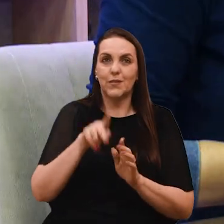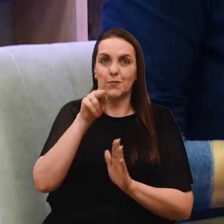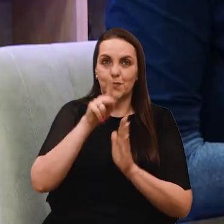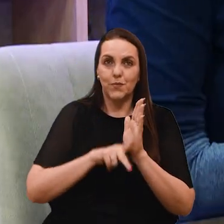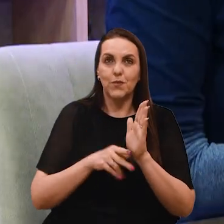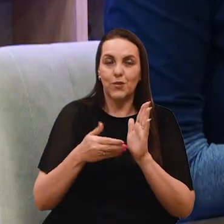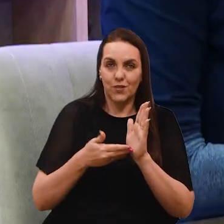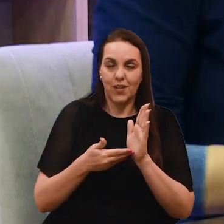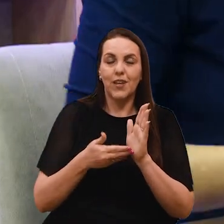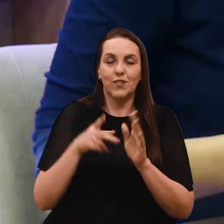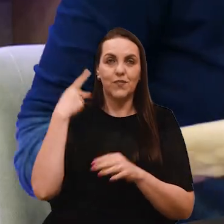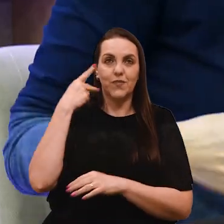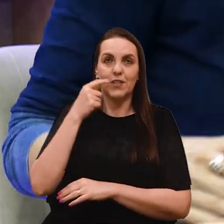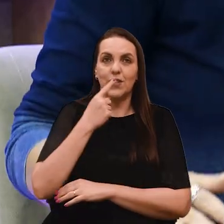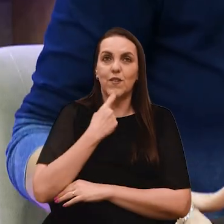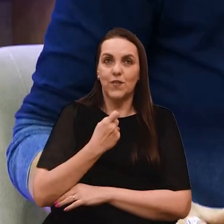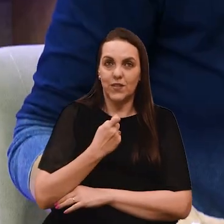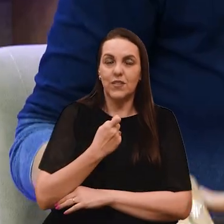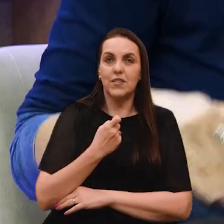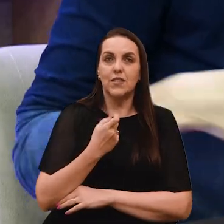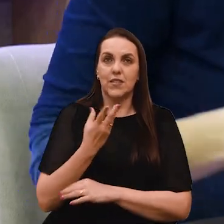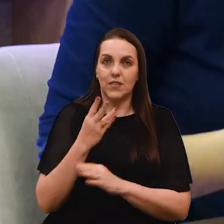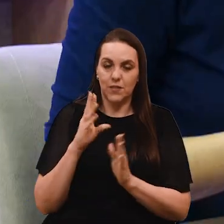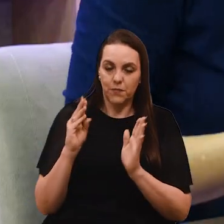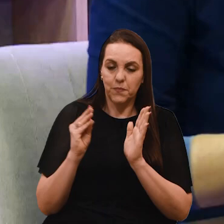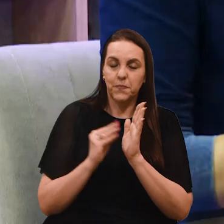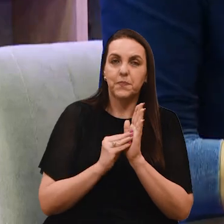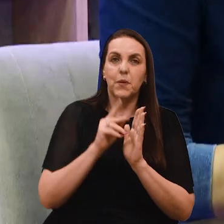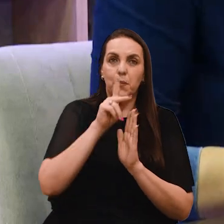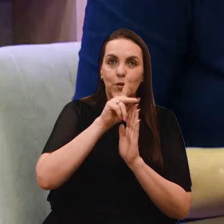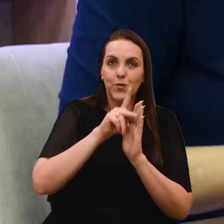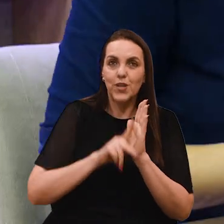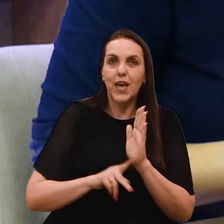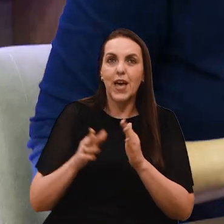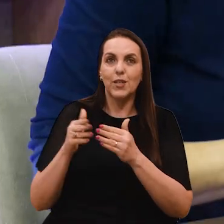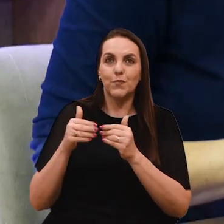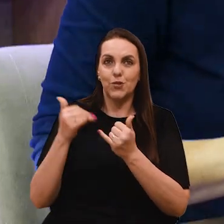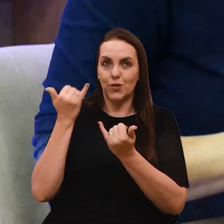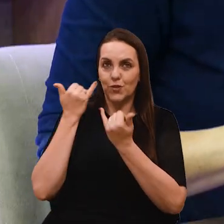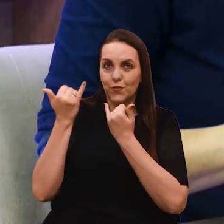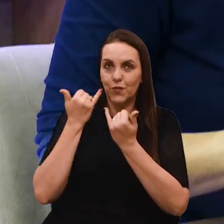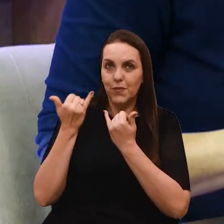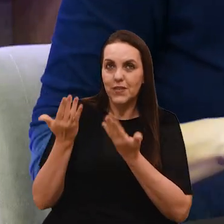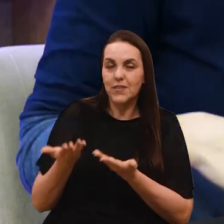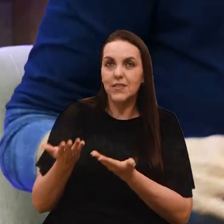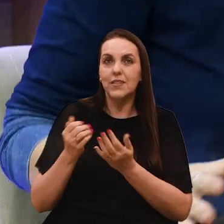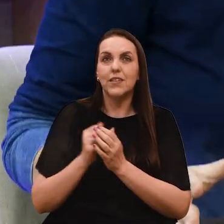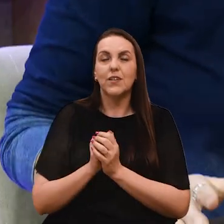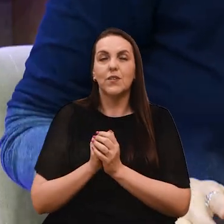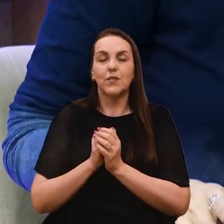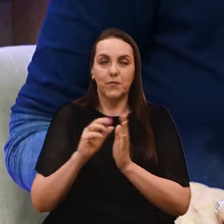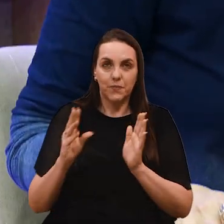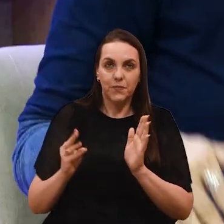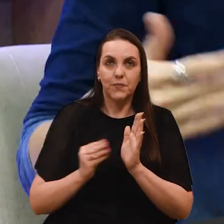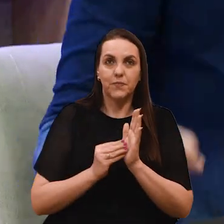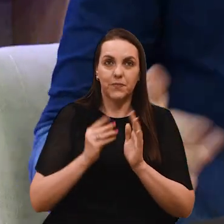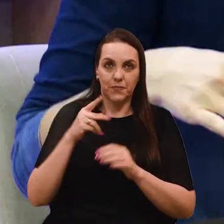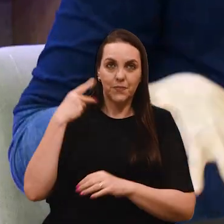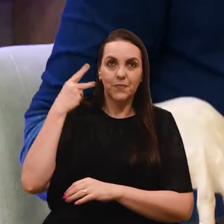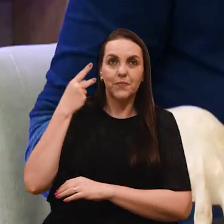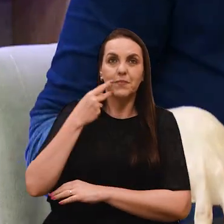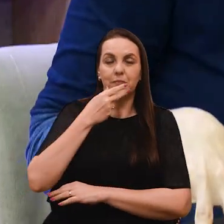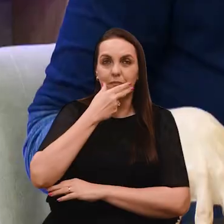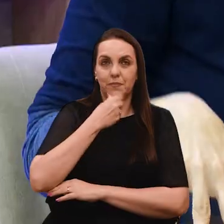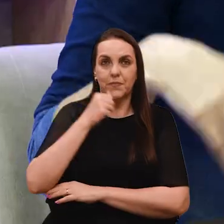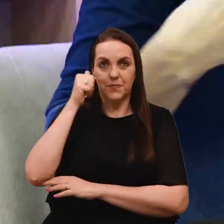né, vereadora Rose, eles são colocados, projetos, pedidos de informação, eles são colocados para os vereadores e